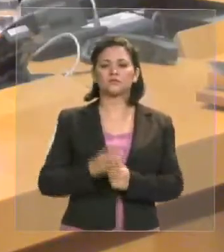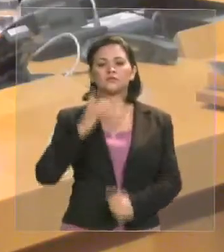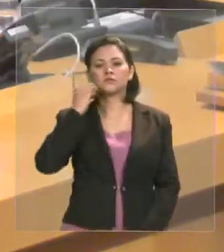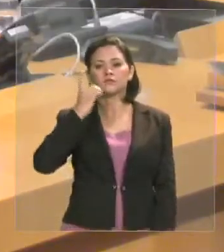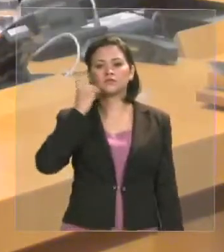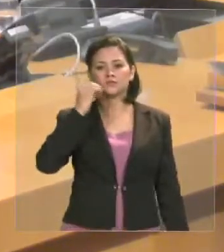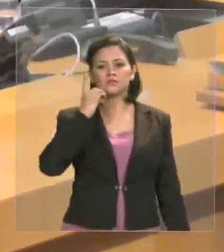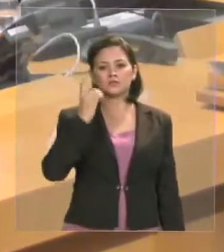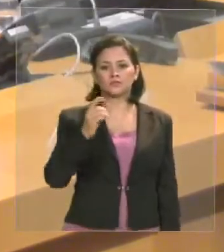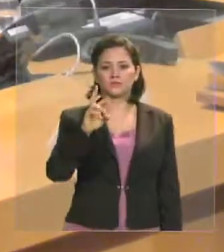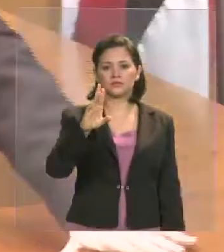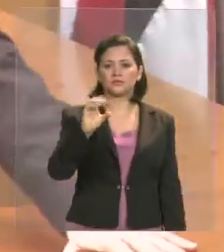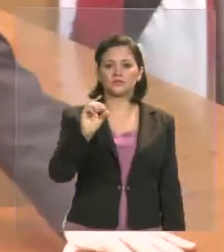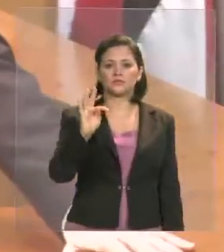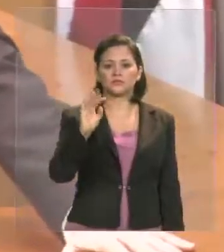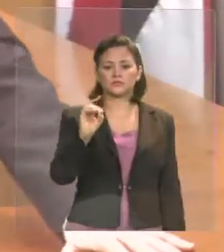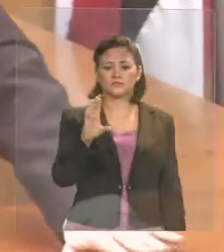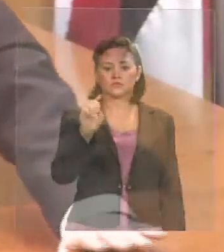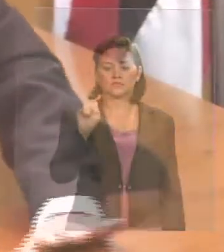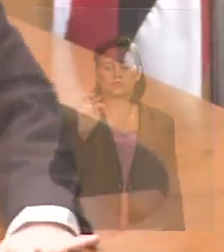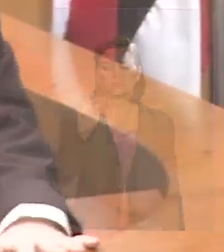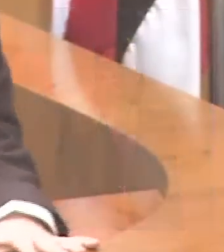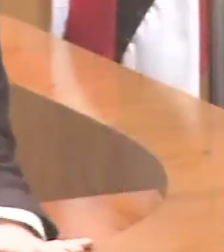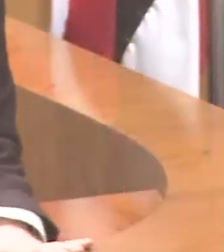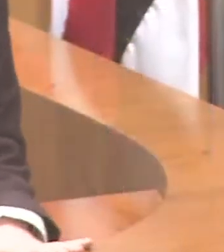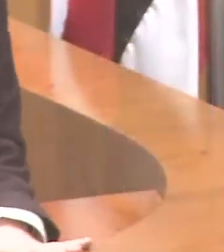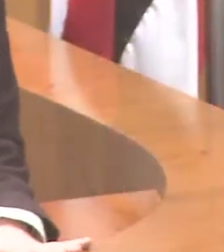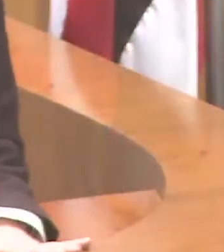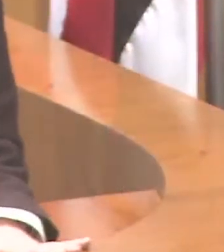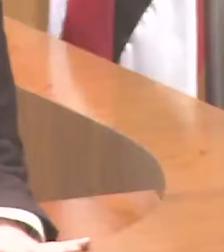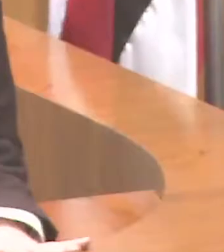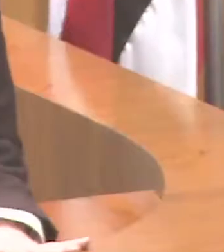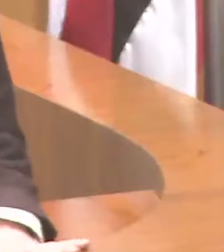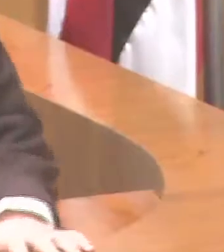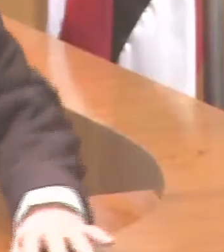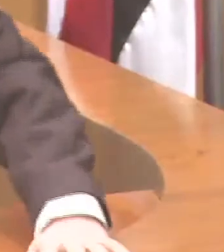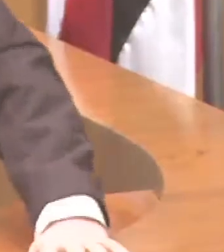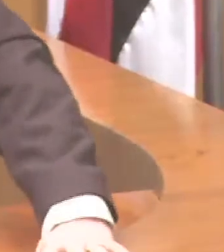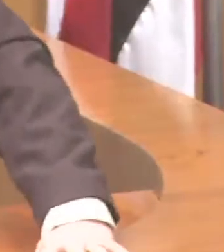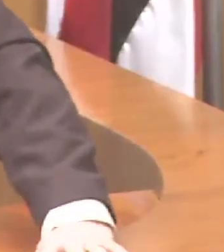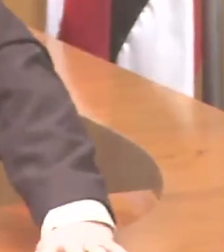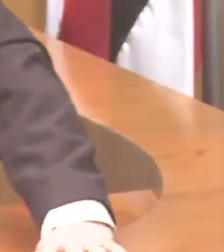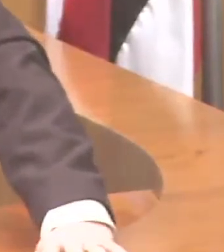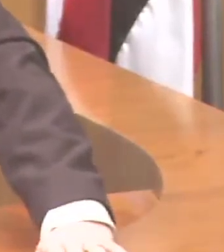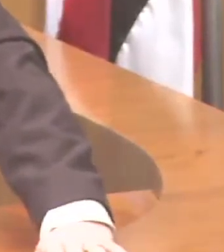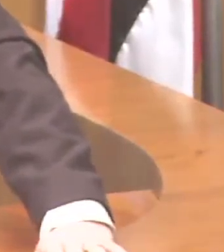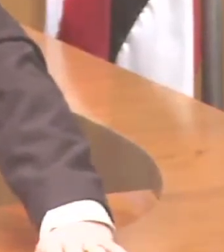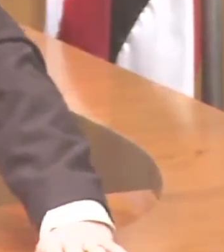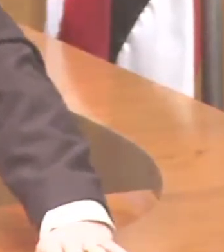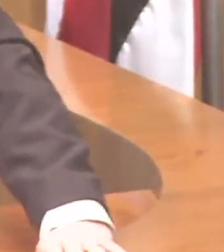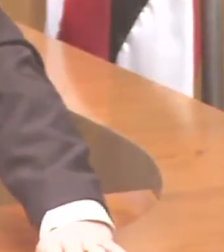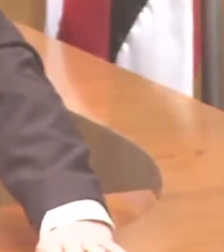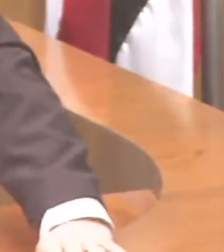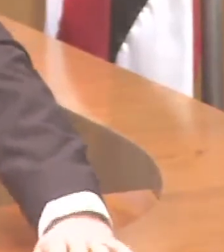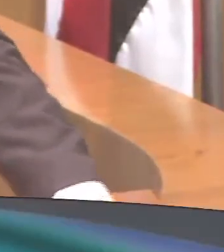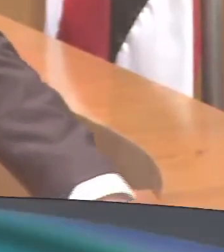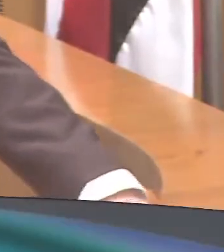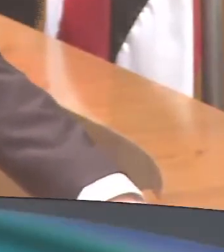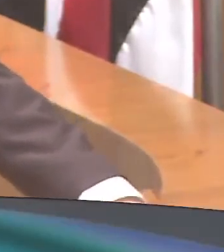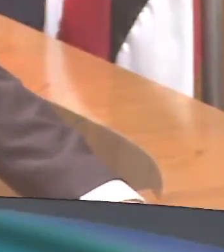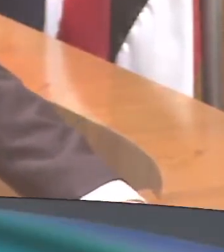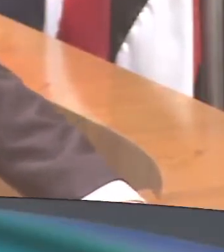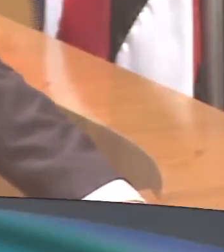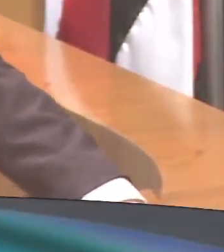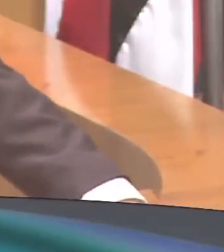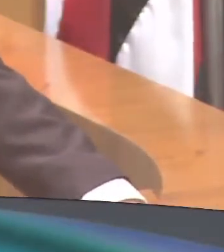deputado Roberto Costa, demais deputados, senhoras deputadas, galeria, imprensa, TV